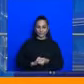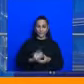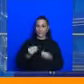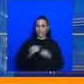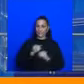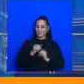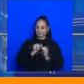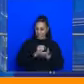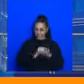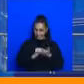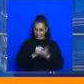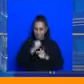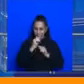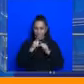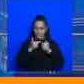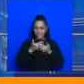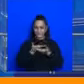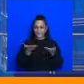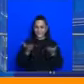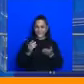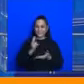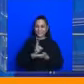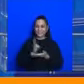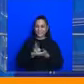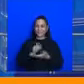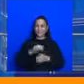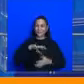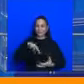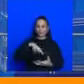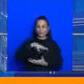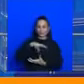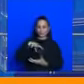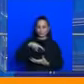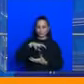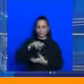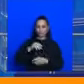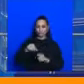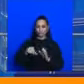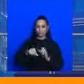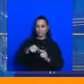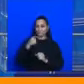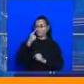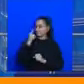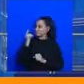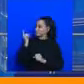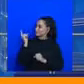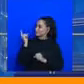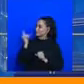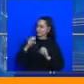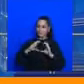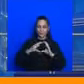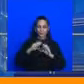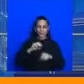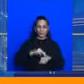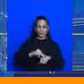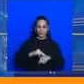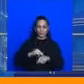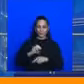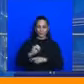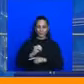Como é que você está indo? Está marcando? Boa sorte. O globo segue girando. Mais um número chegando. Bola marrom